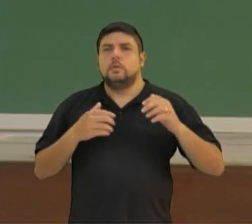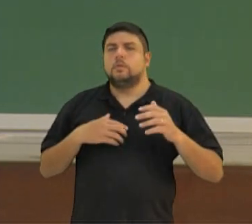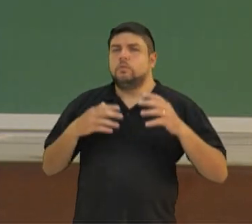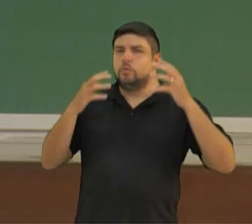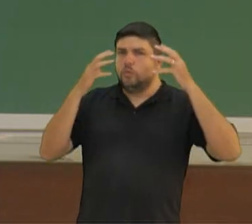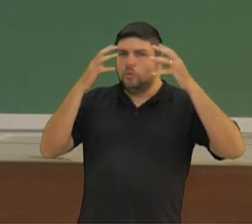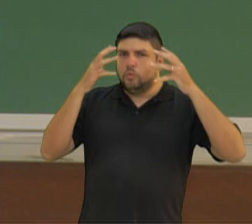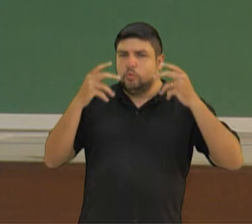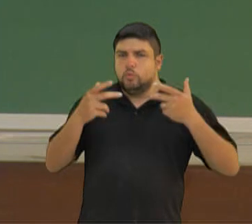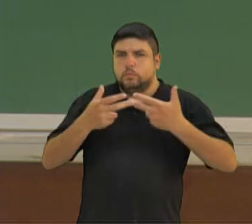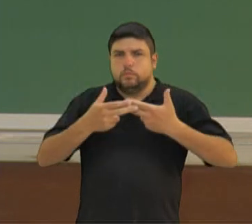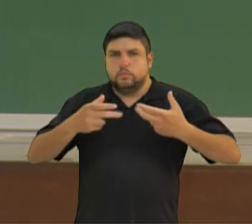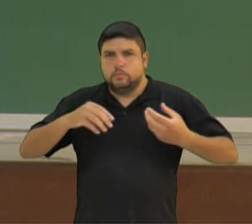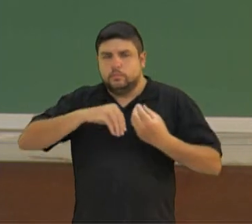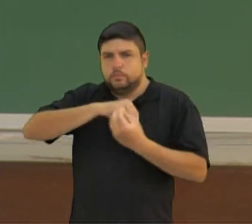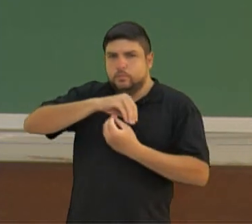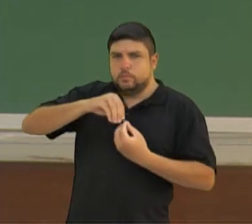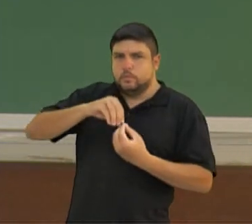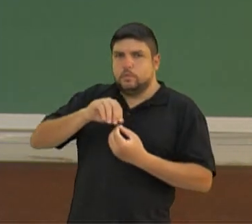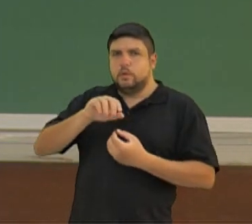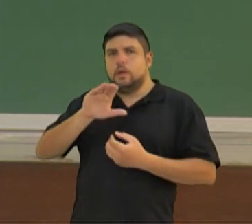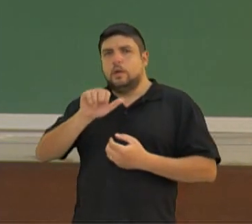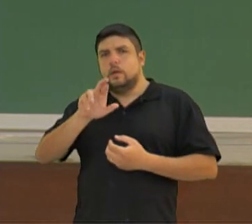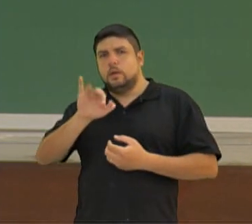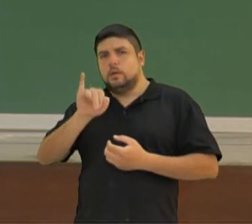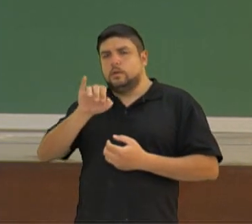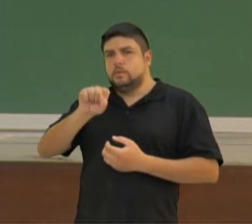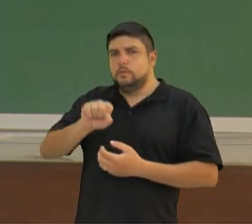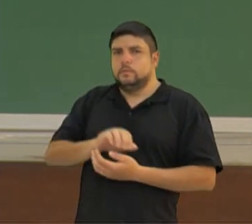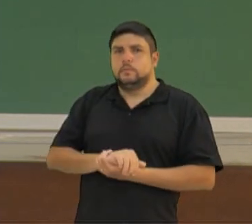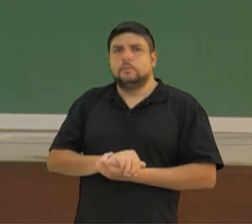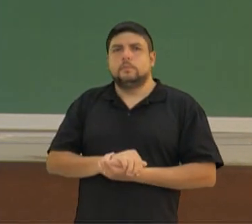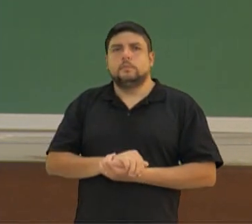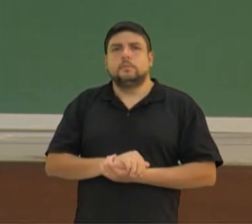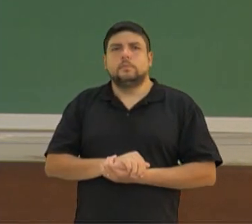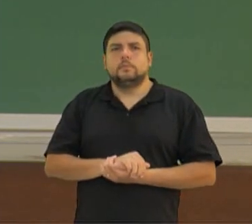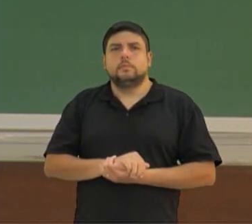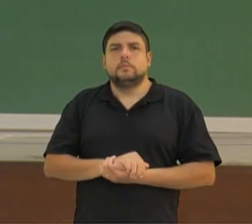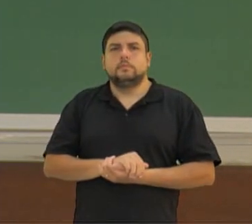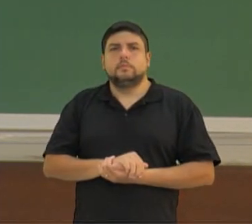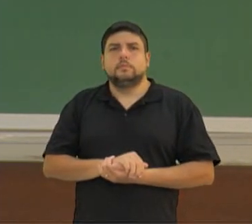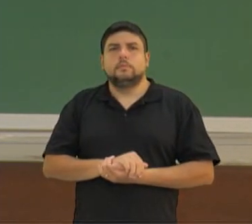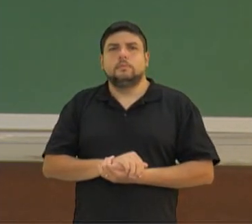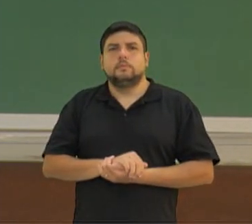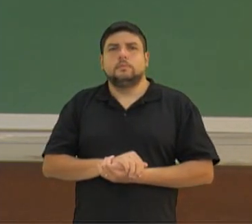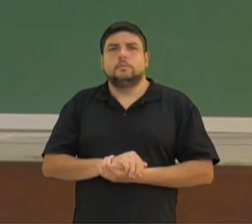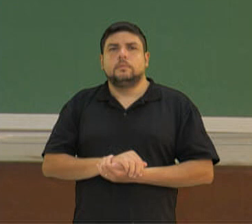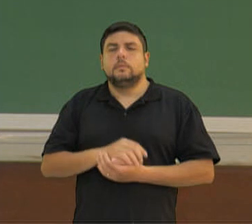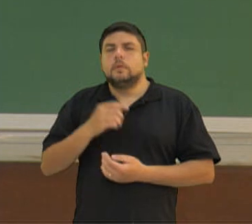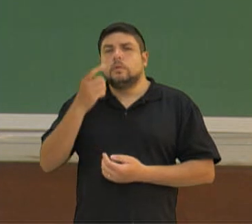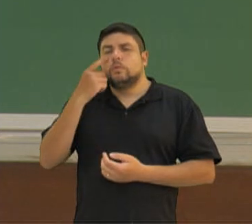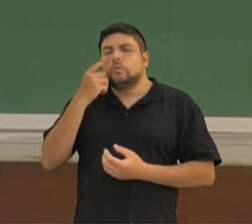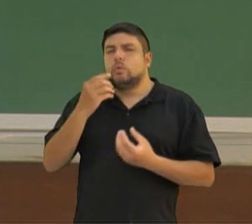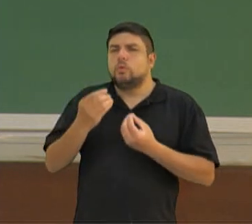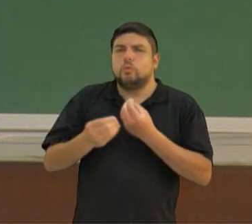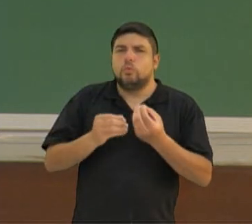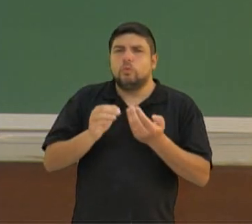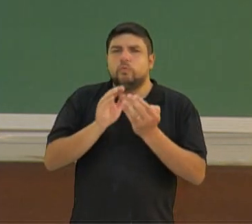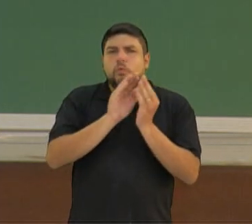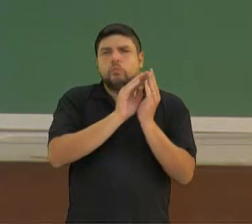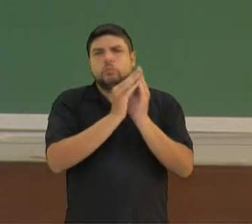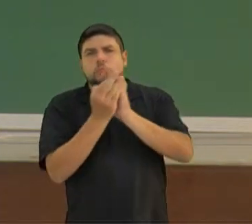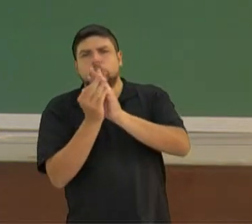zoomorfos e cariátides. Vamos ver mais uma questão tipo folclórica, que são